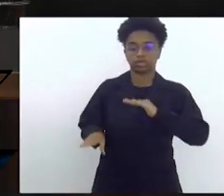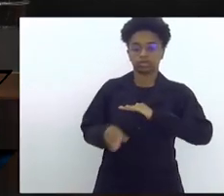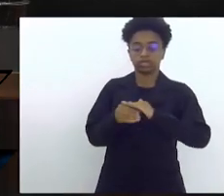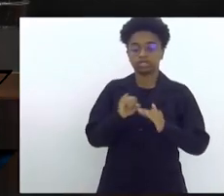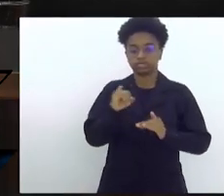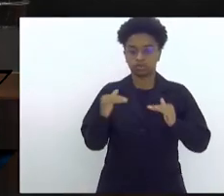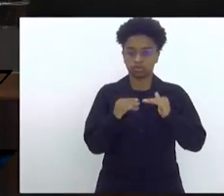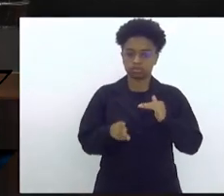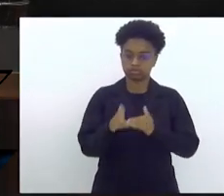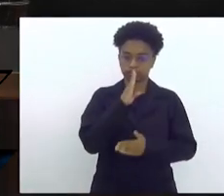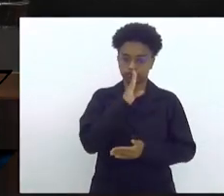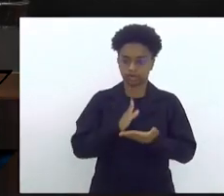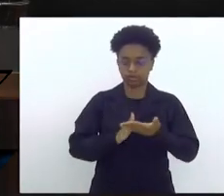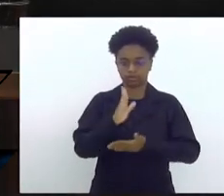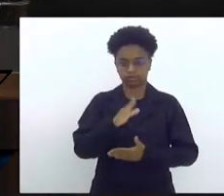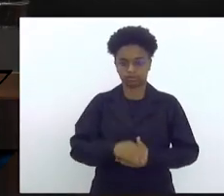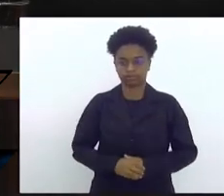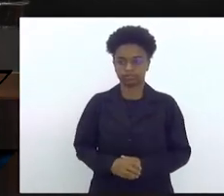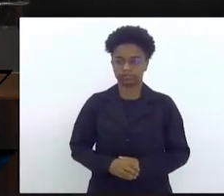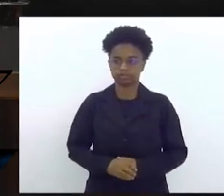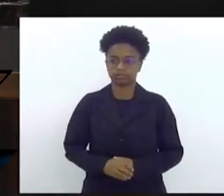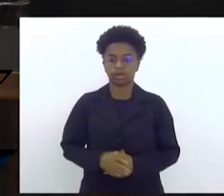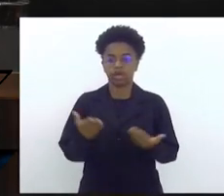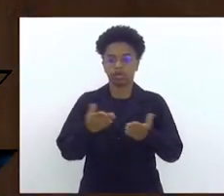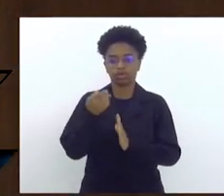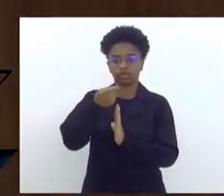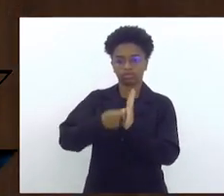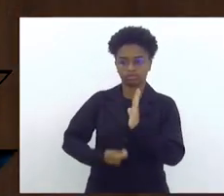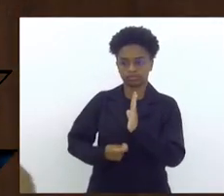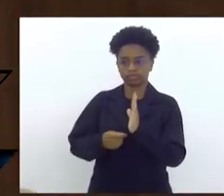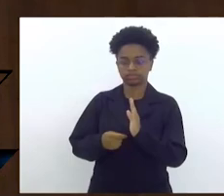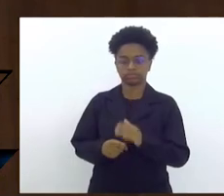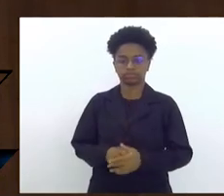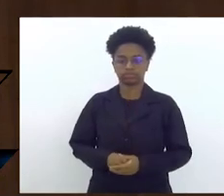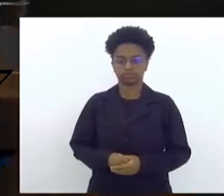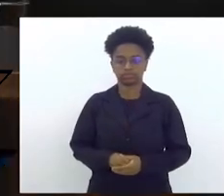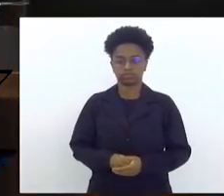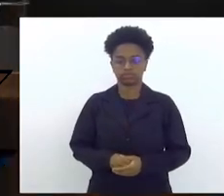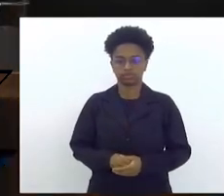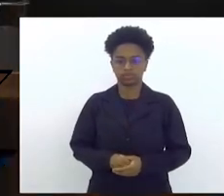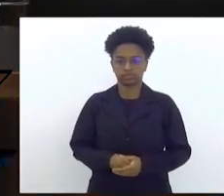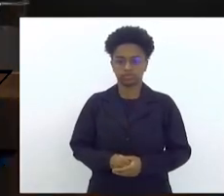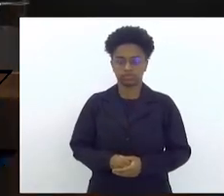coisas que a própria Manaus Como estão aprovado vai a redação do vencido